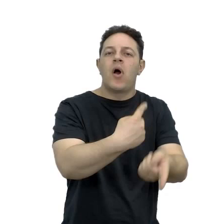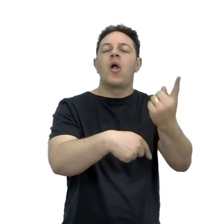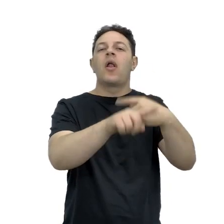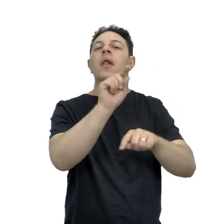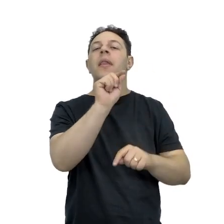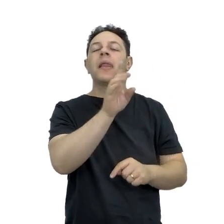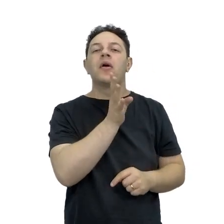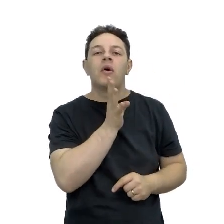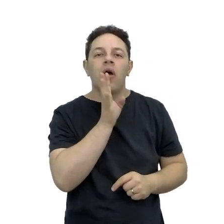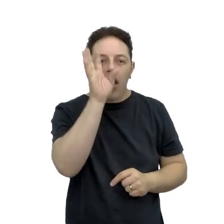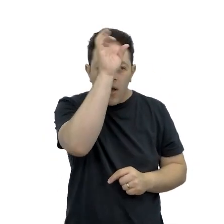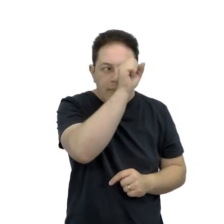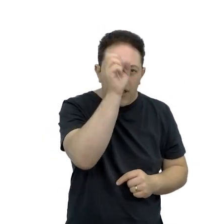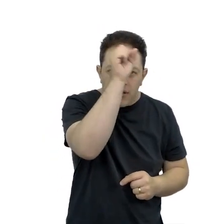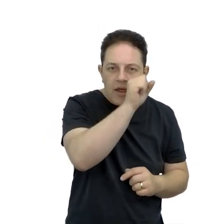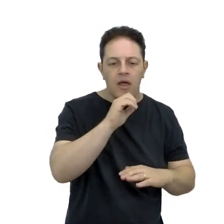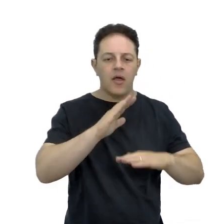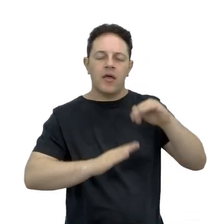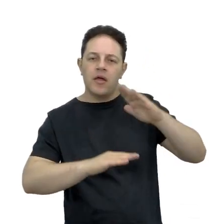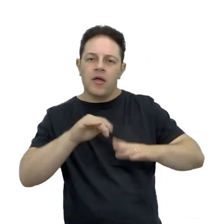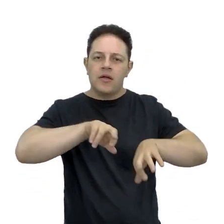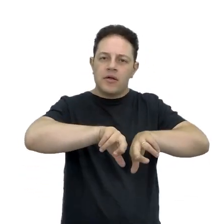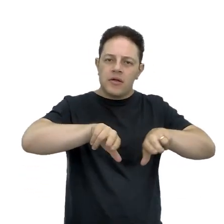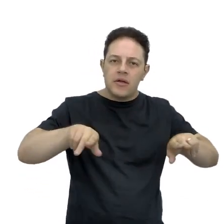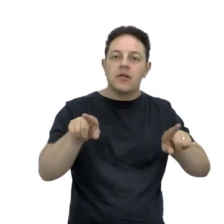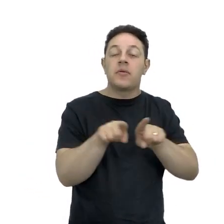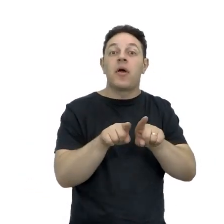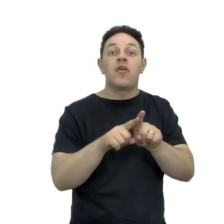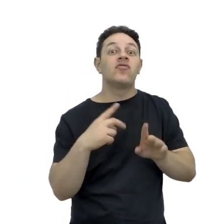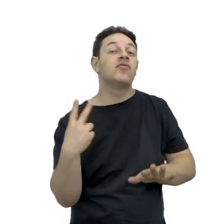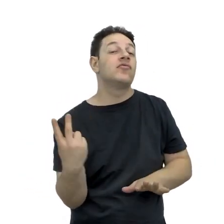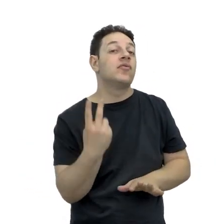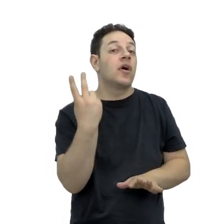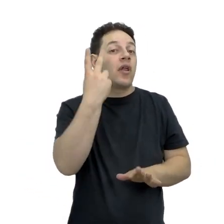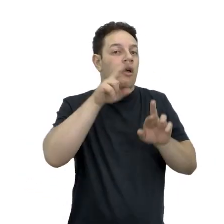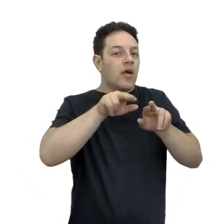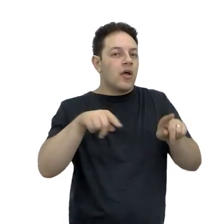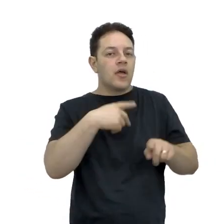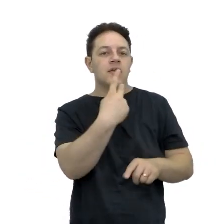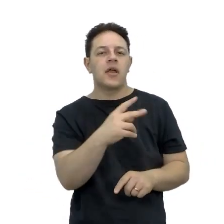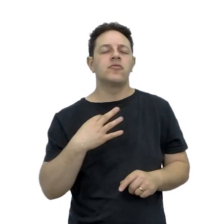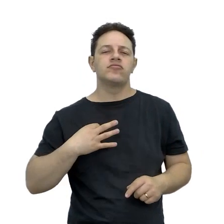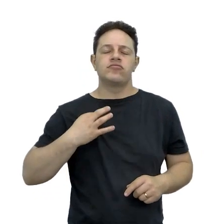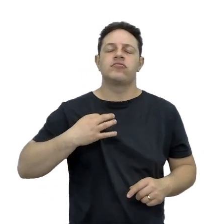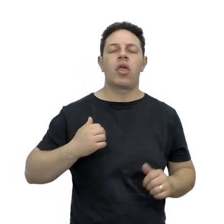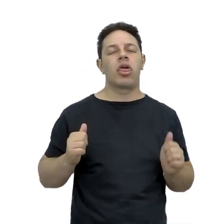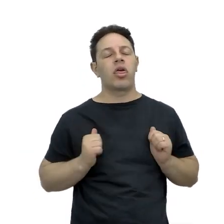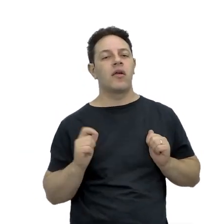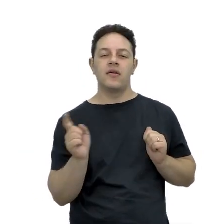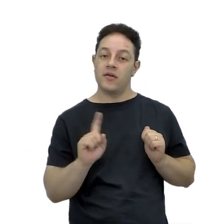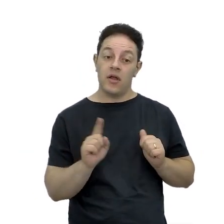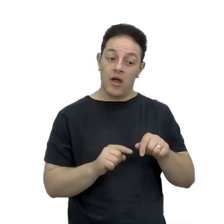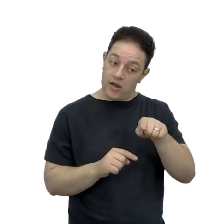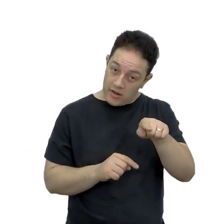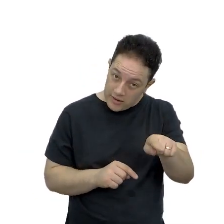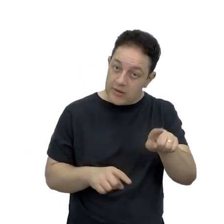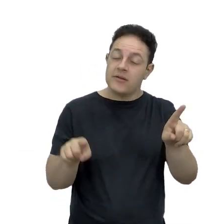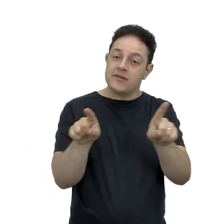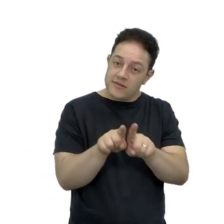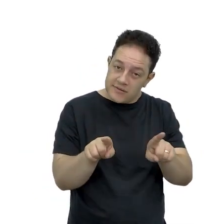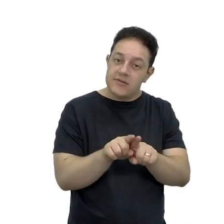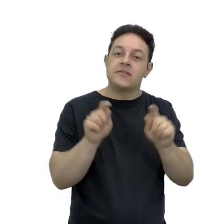em conhecimentos, em habilidades, em valores, em atitudes, para que ele